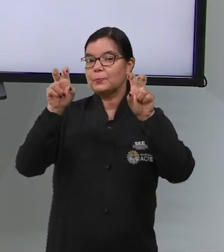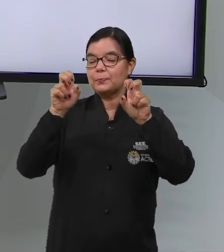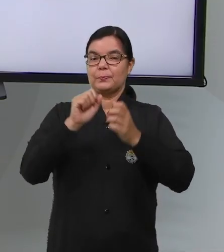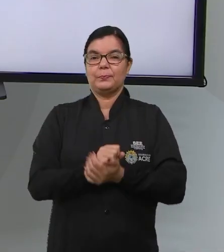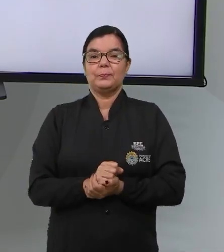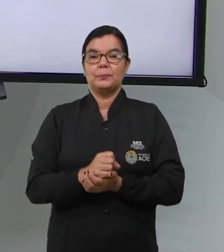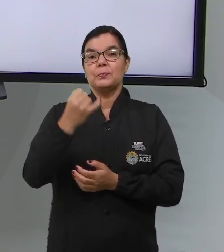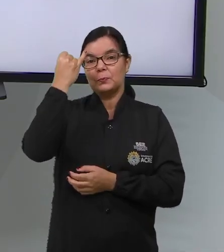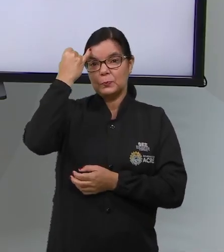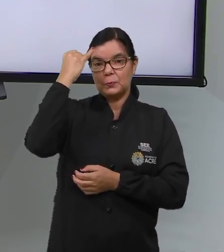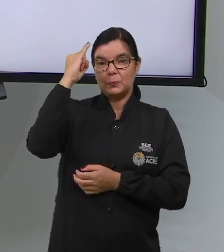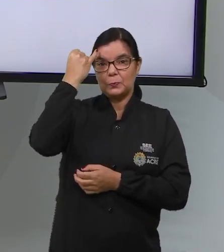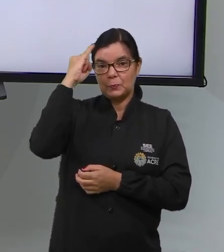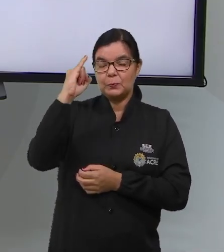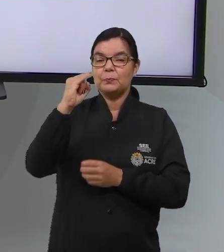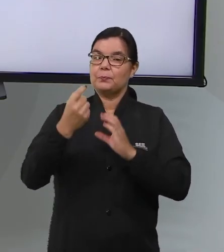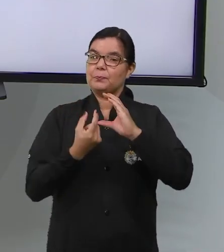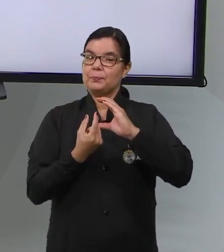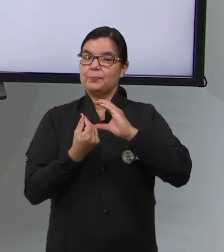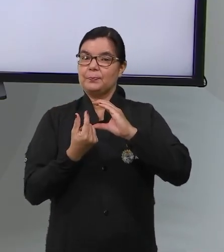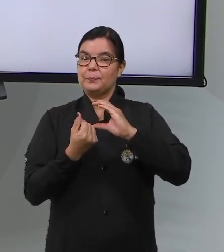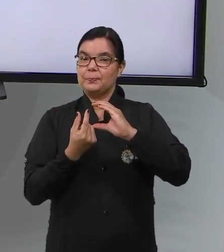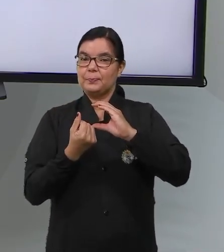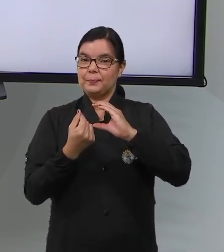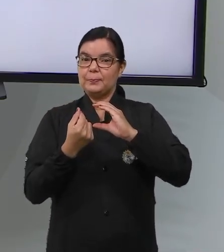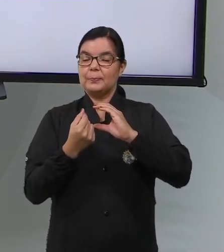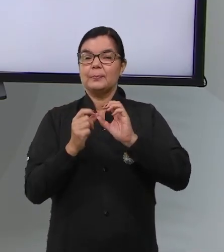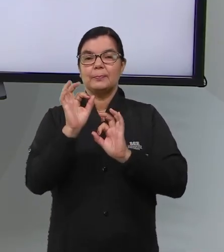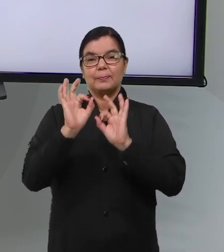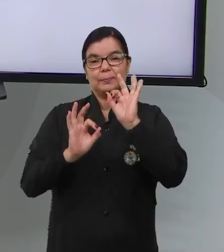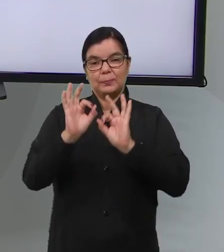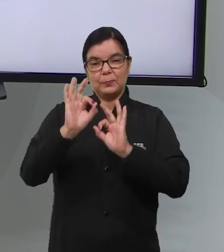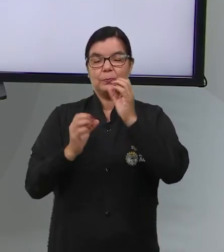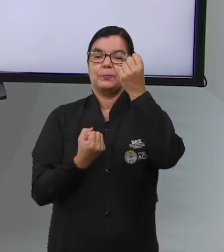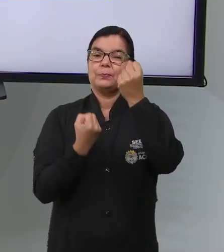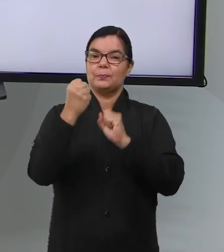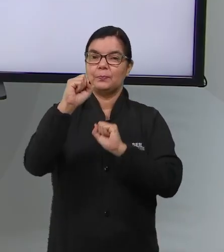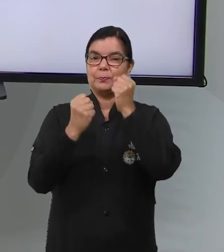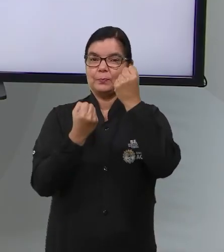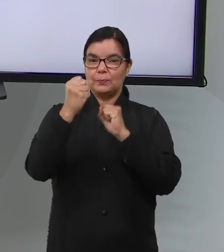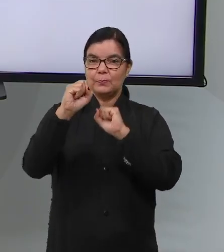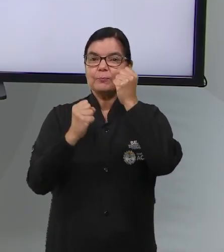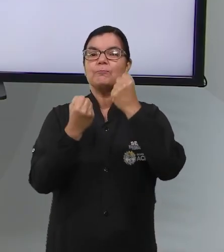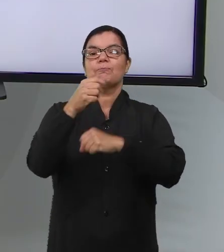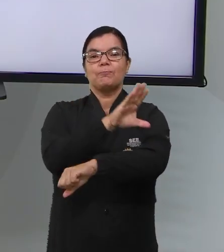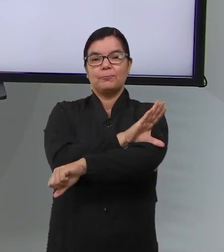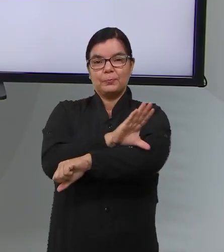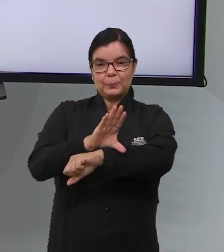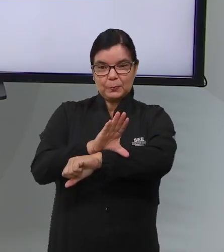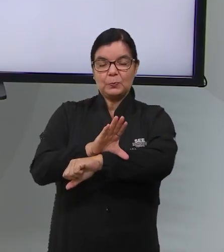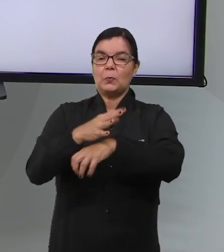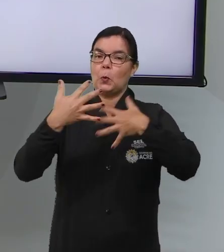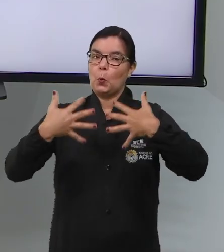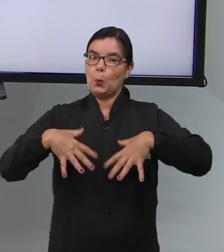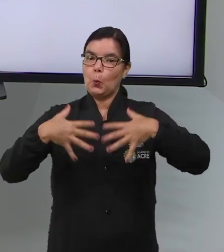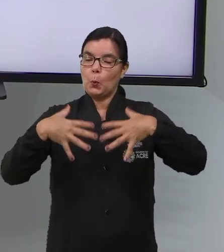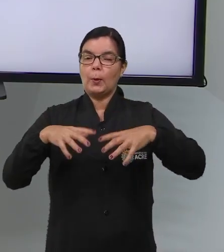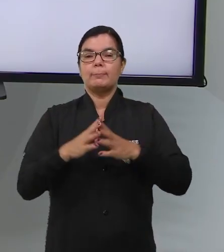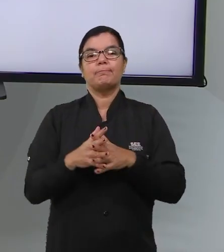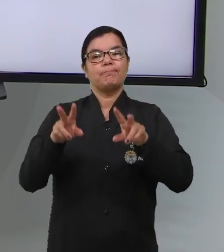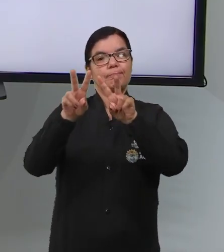a ideologia capitalista e a produção da cultura de massa, um